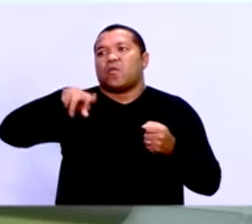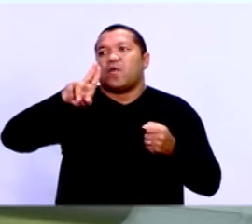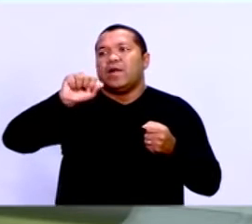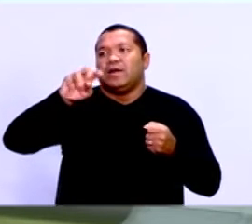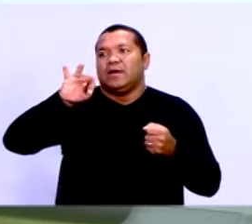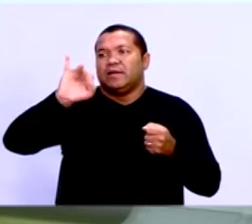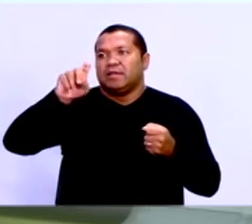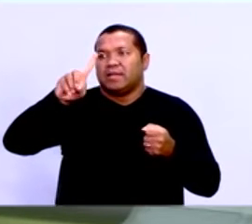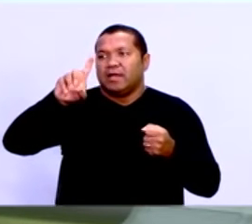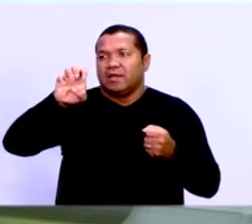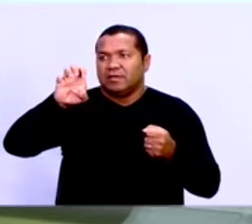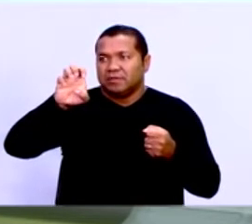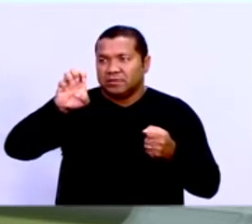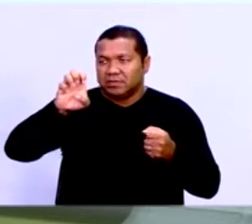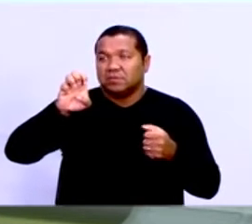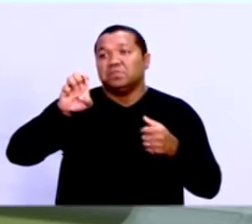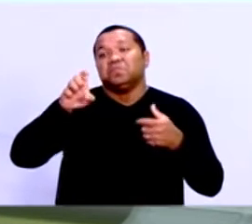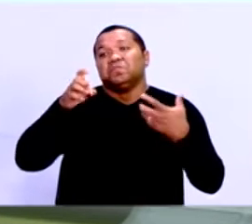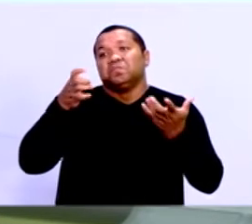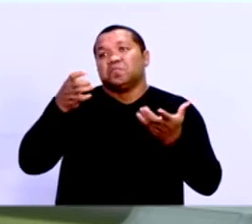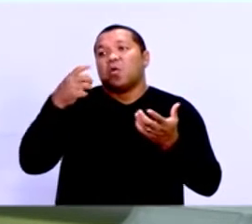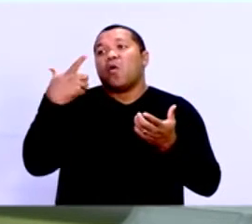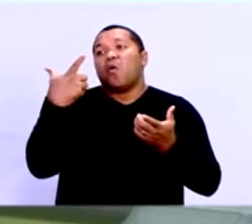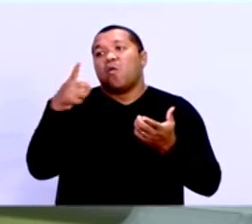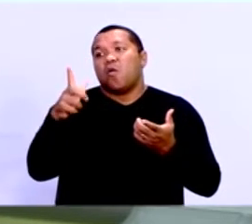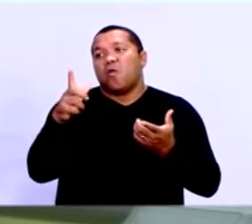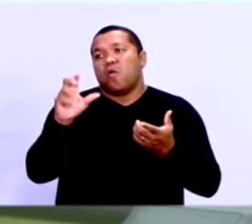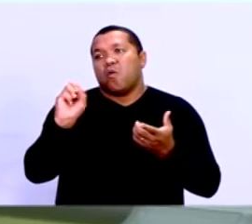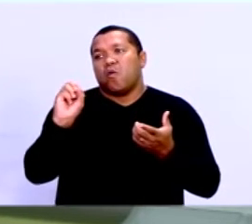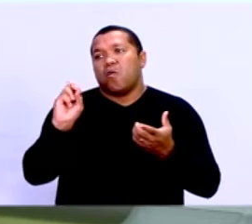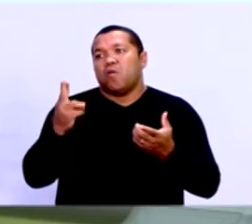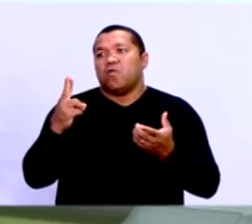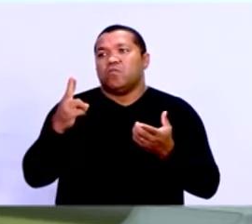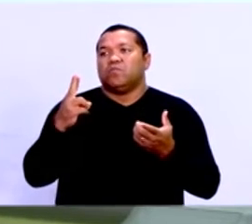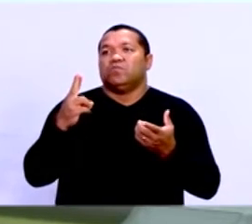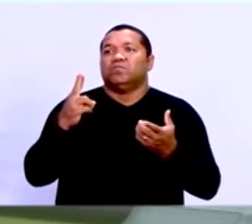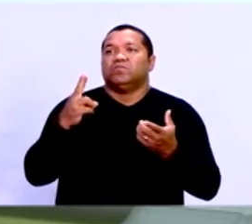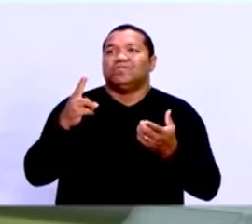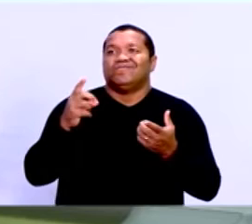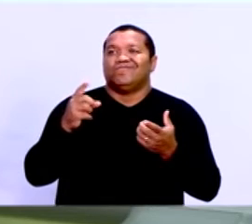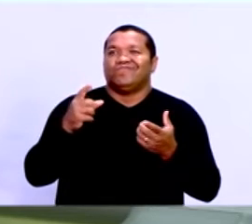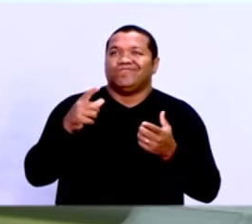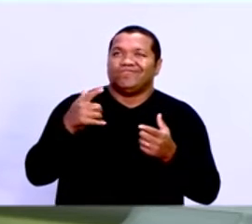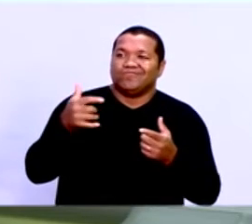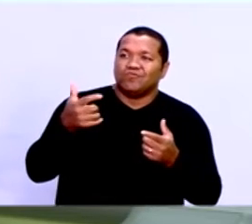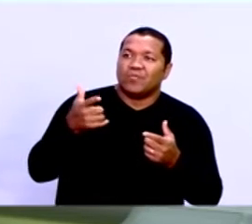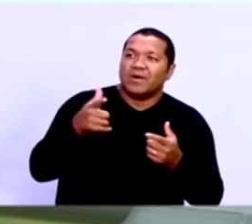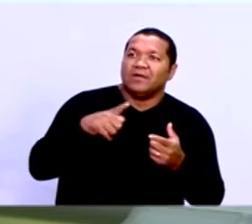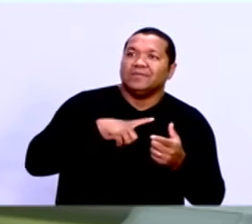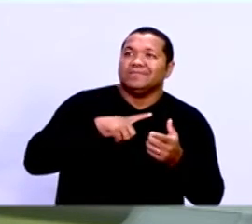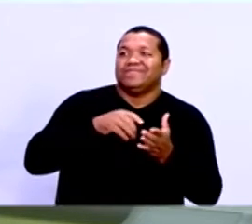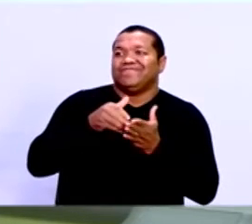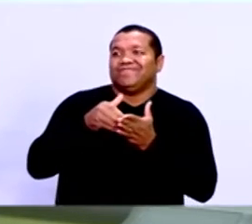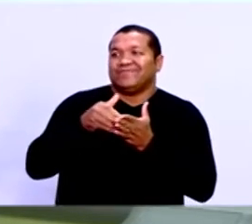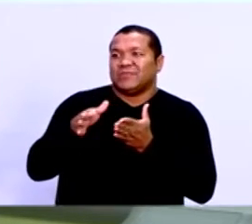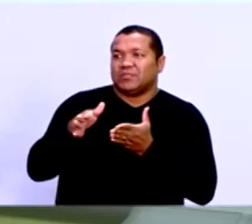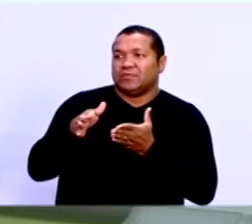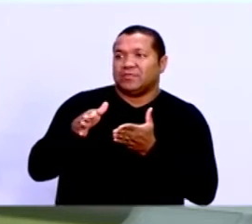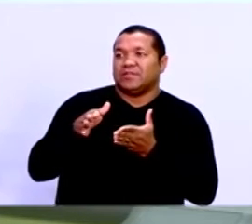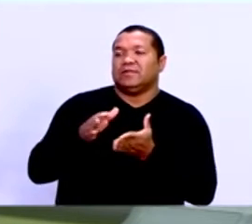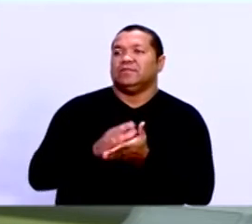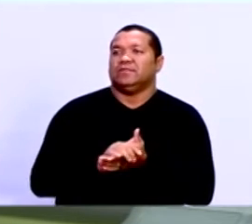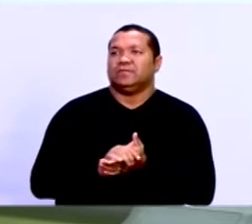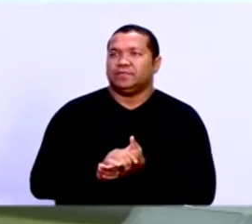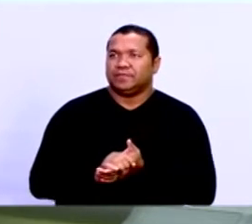para todas as as inclusões que você fizer o tempo de resposta deles será no máximo de 10